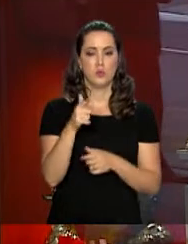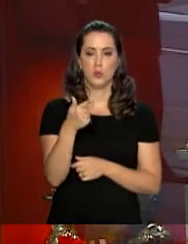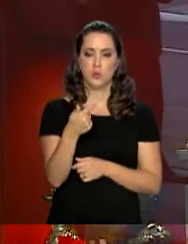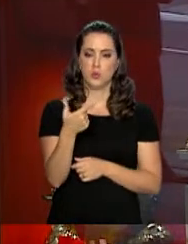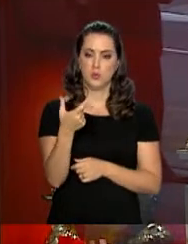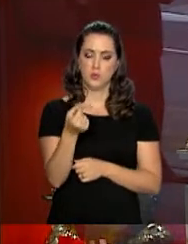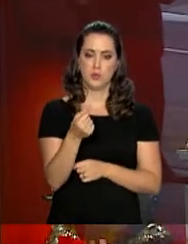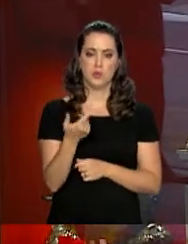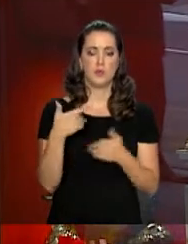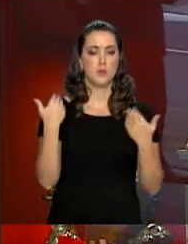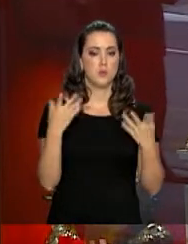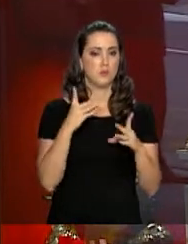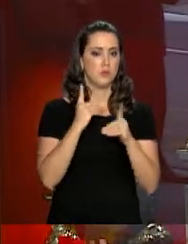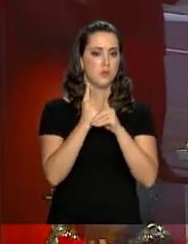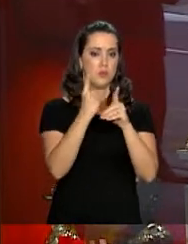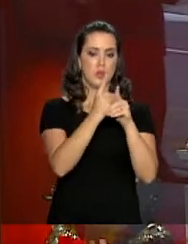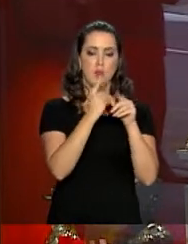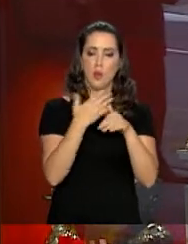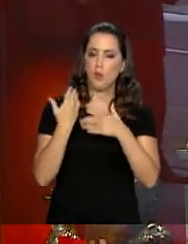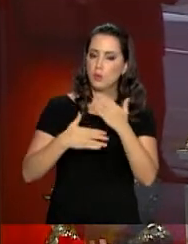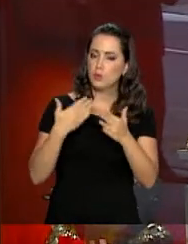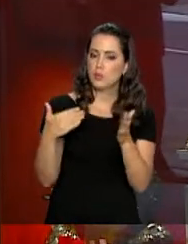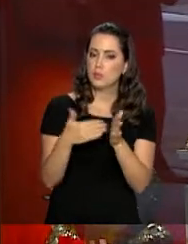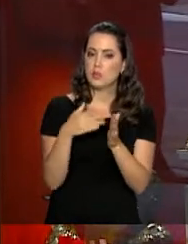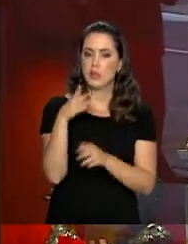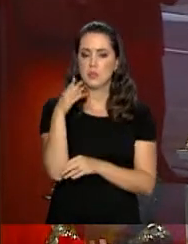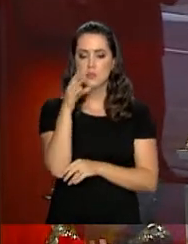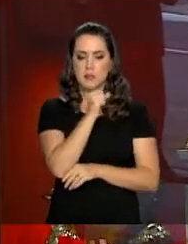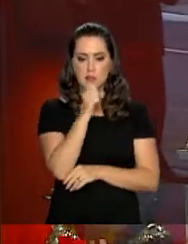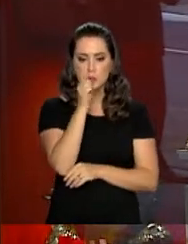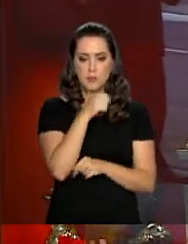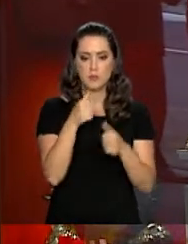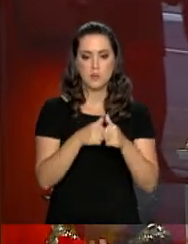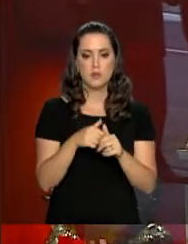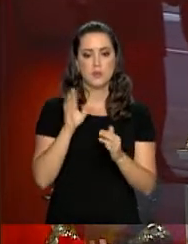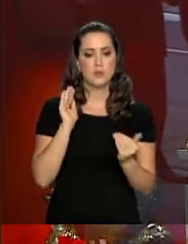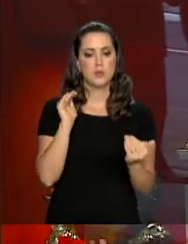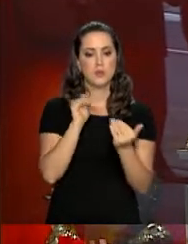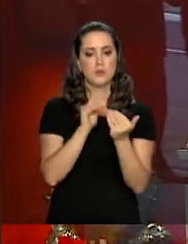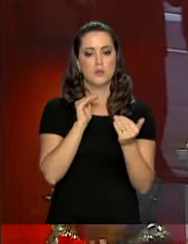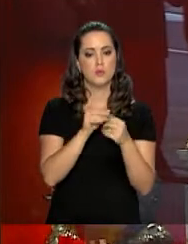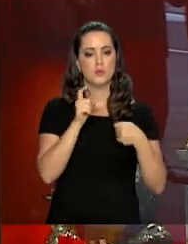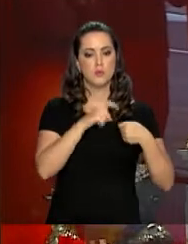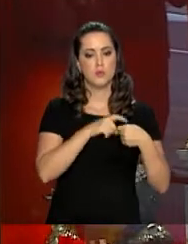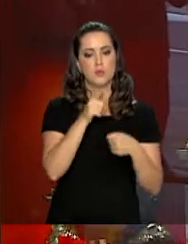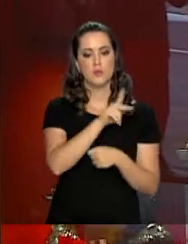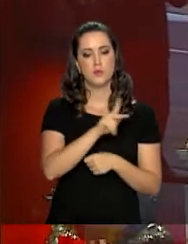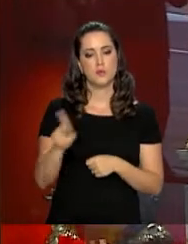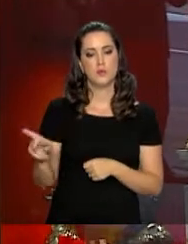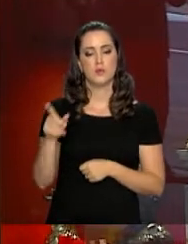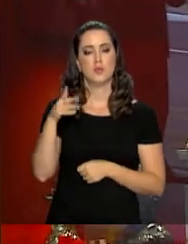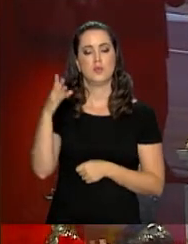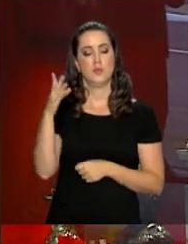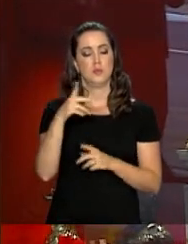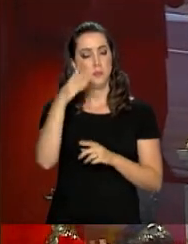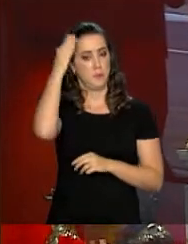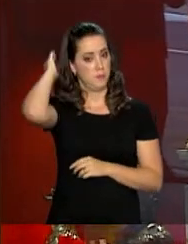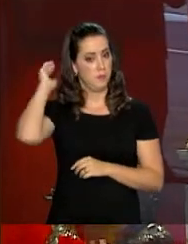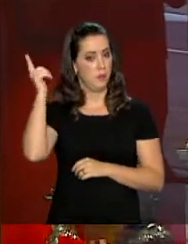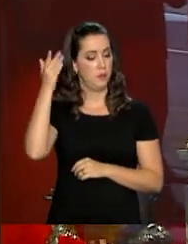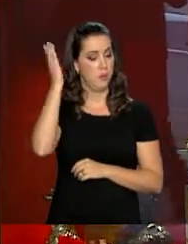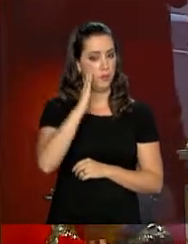G20. Roberto, o encontro vai até sábado, quando está prevista a volta do presidente Michel Temer para o